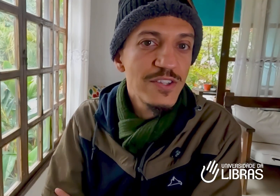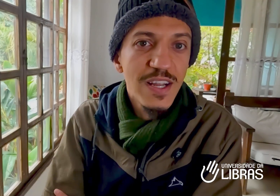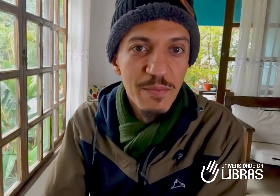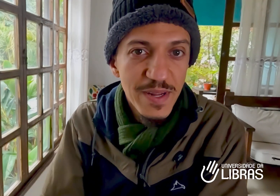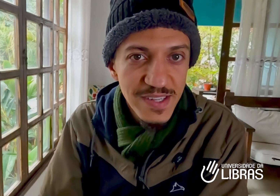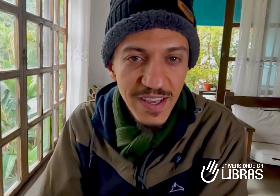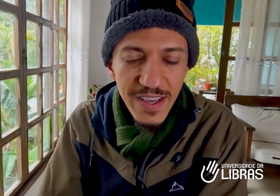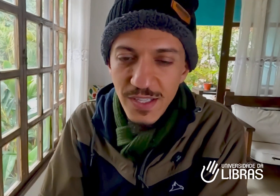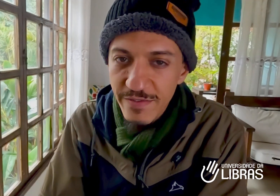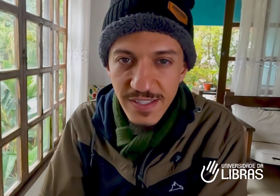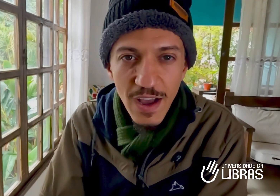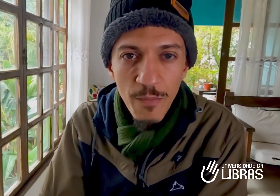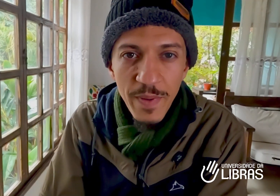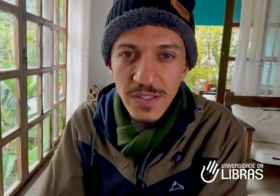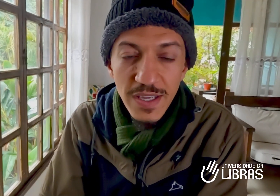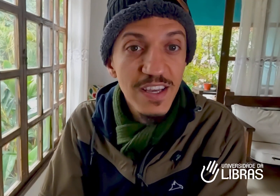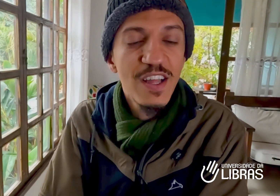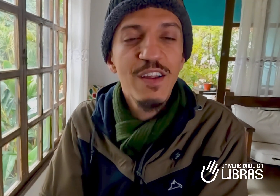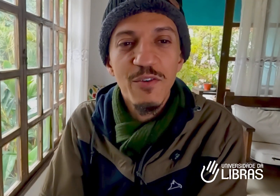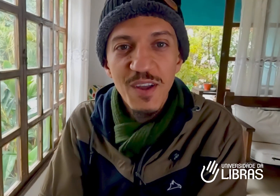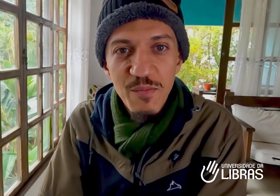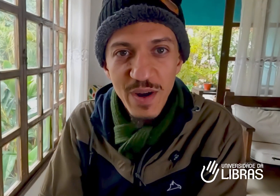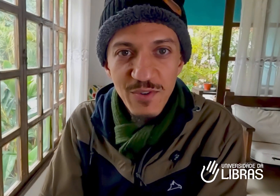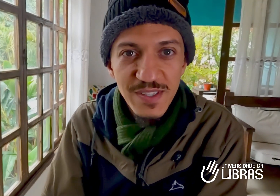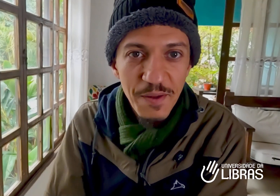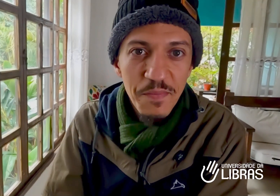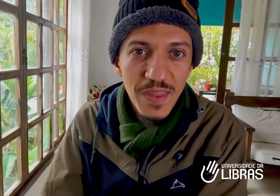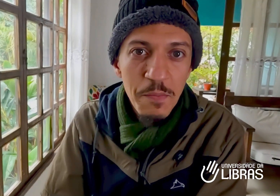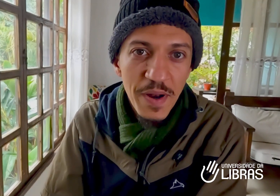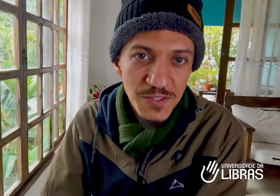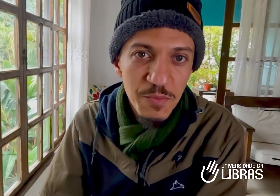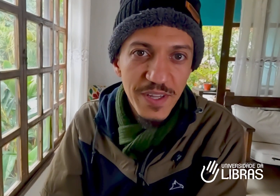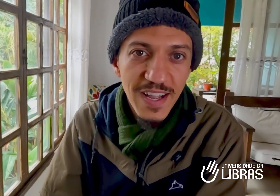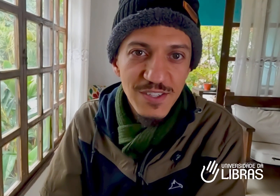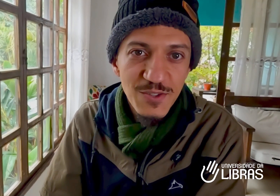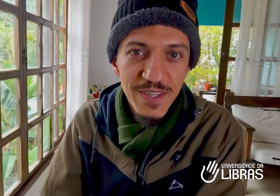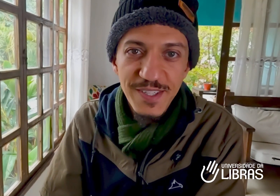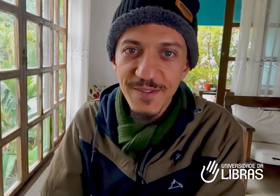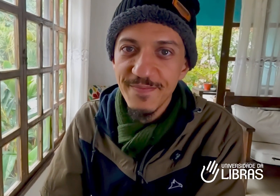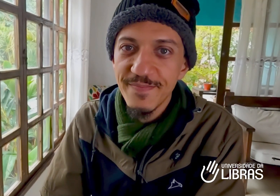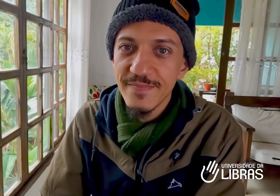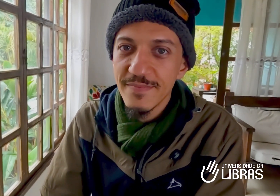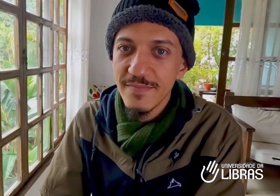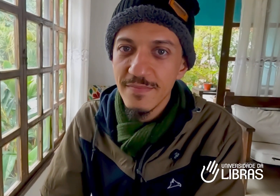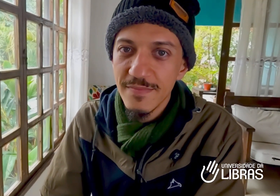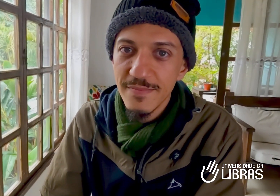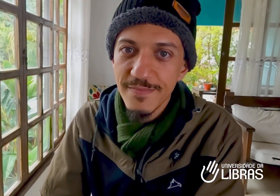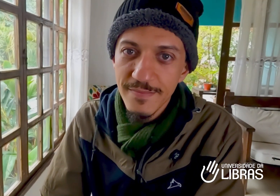fluente em Libras. Isso vai ser realmente incrível para você e para as comunidades surdas.